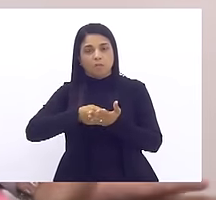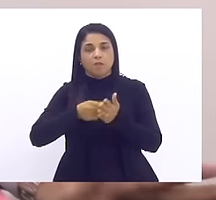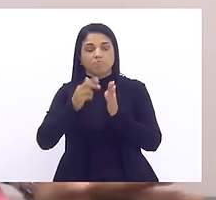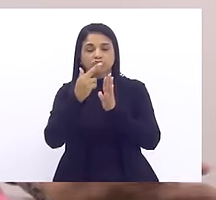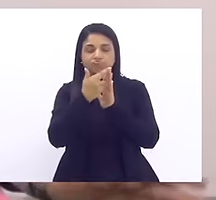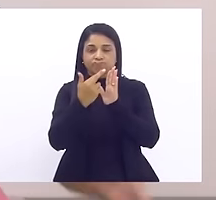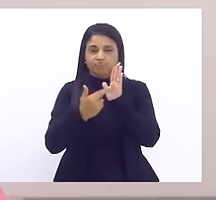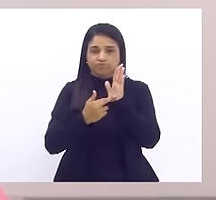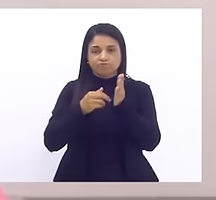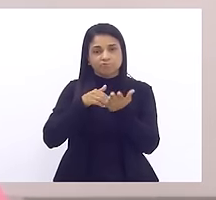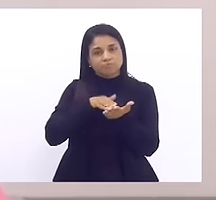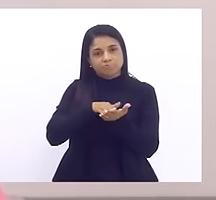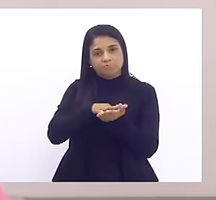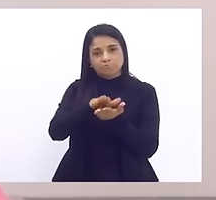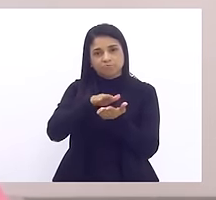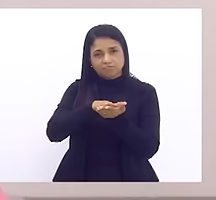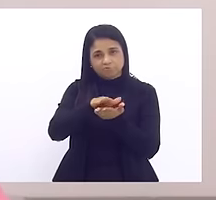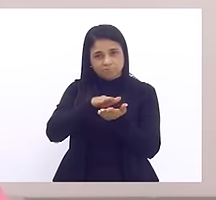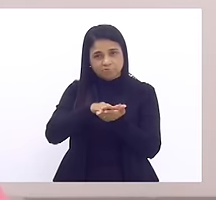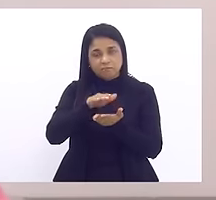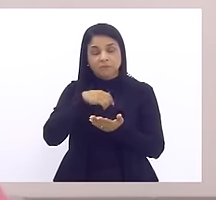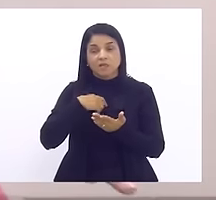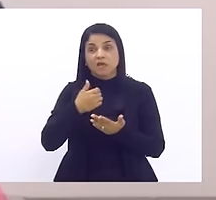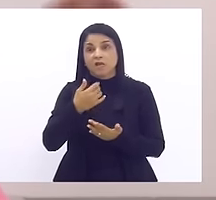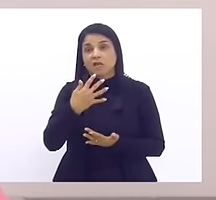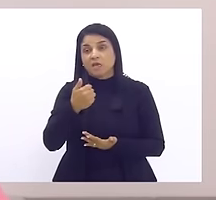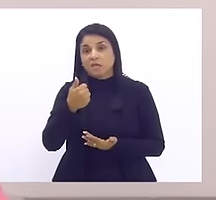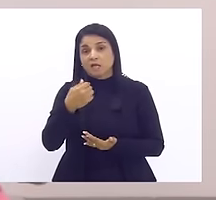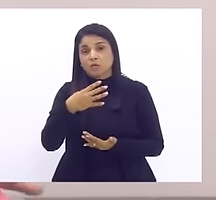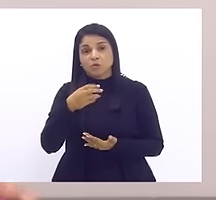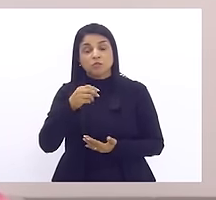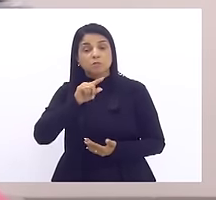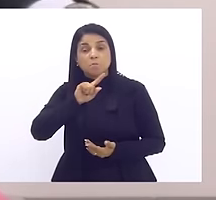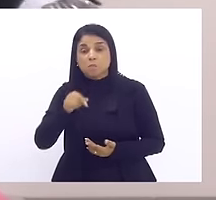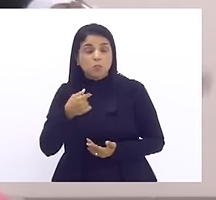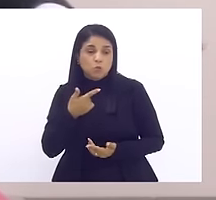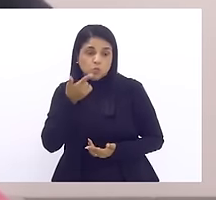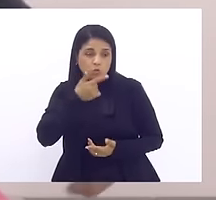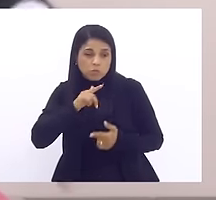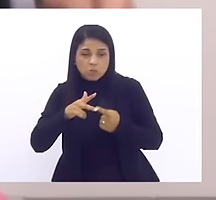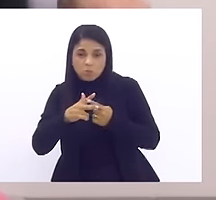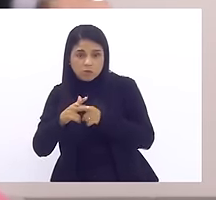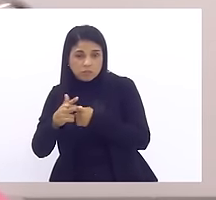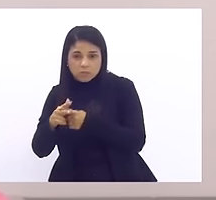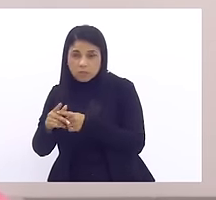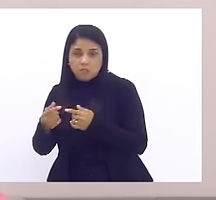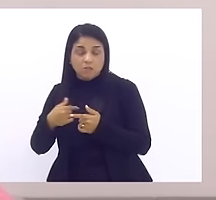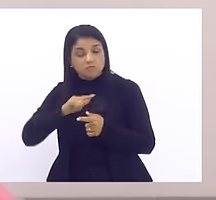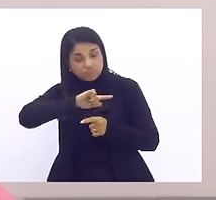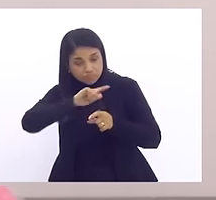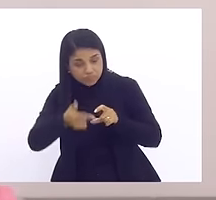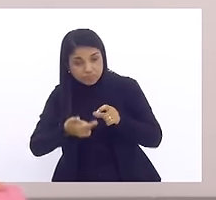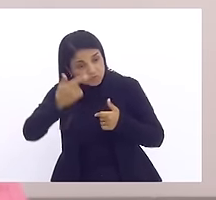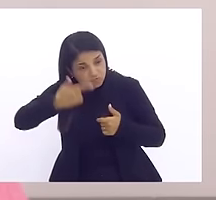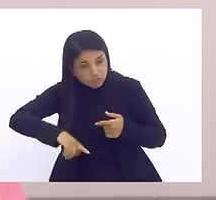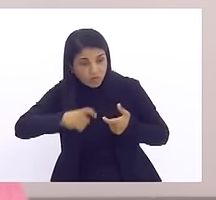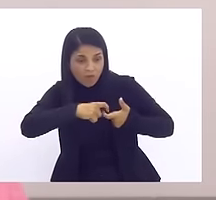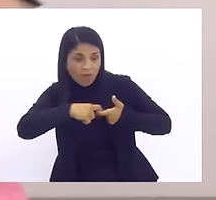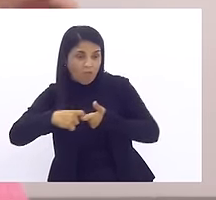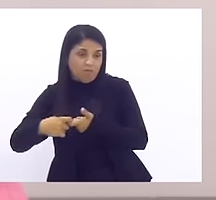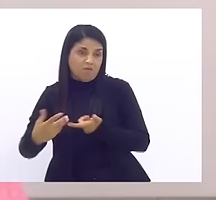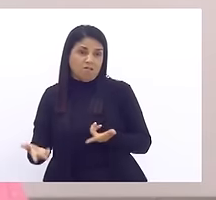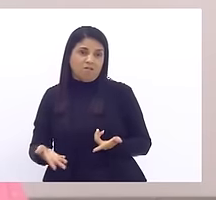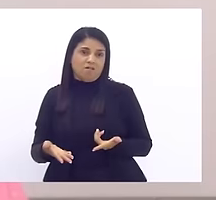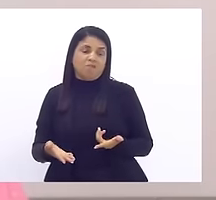e mais uma vez falou olha eu gastei 14 mil reais eu não consegui mexer no carro ainda não o pneu não sei o quê e eu rebocar o carro do cara E aí